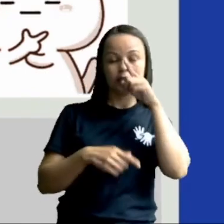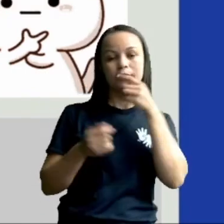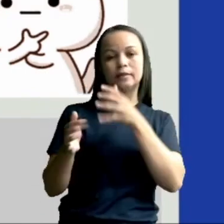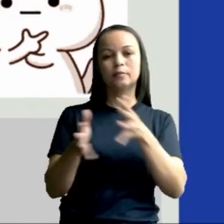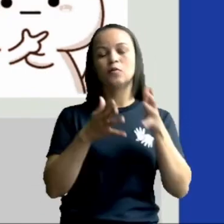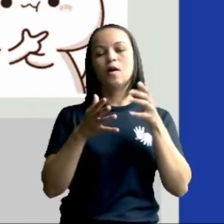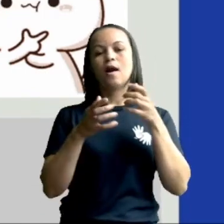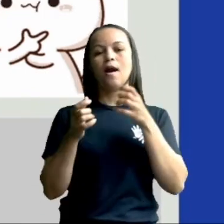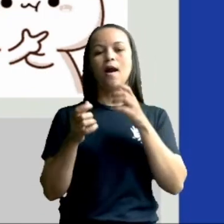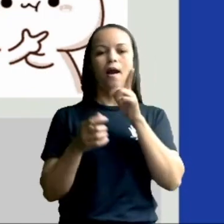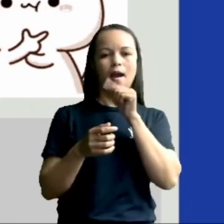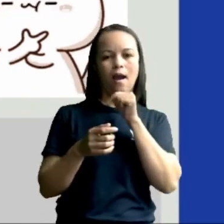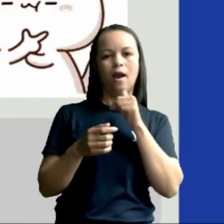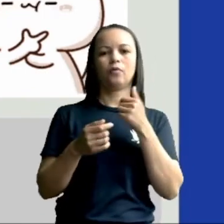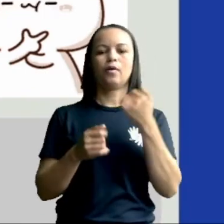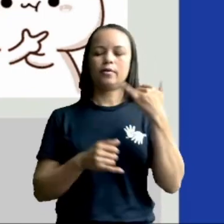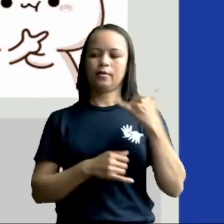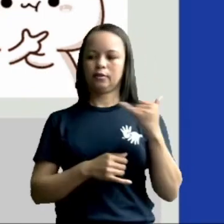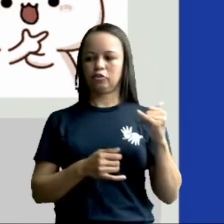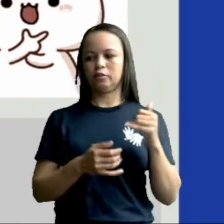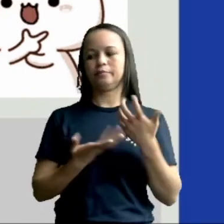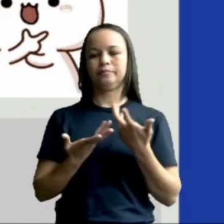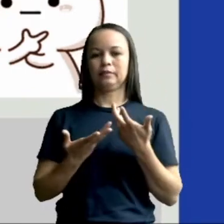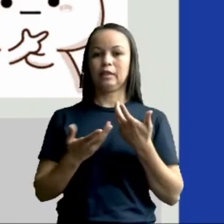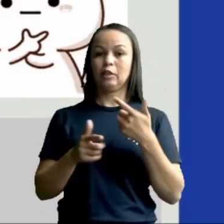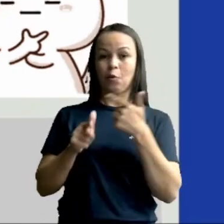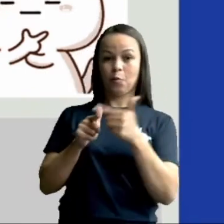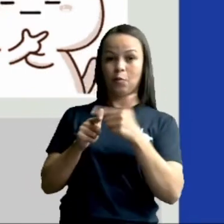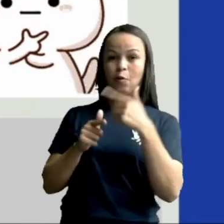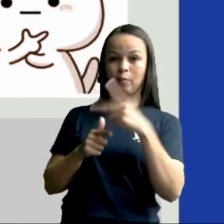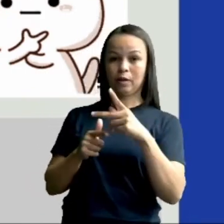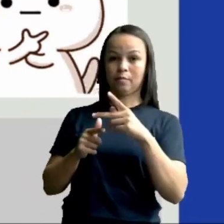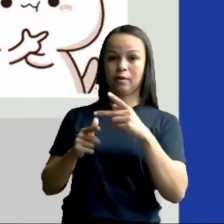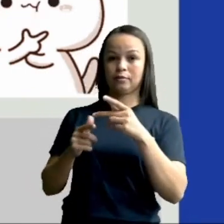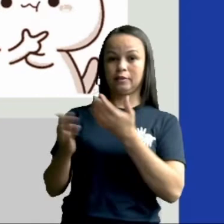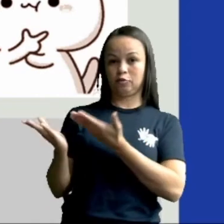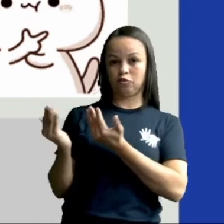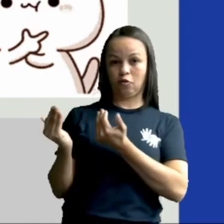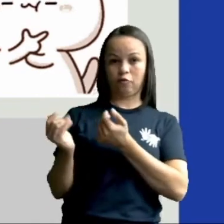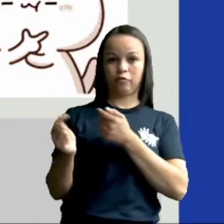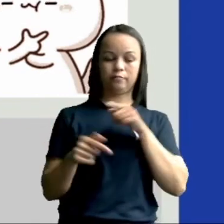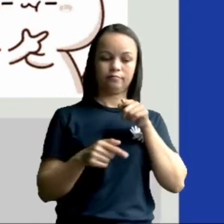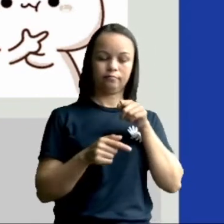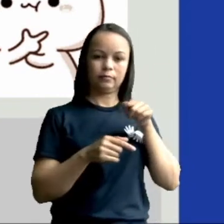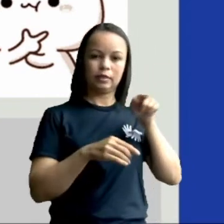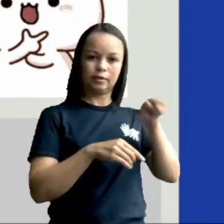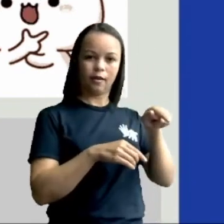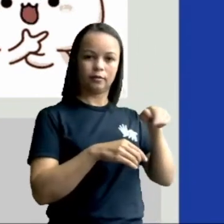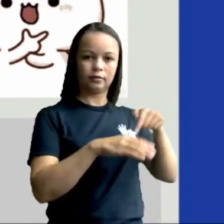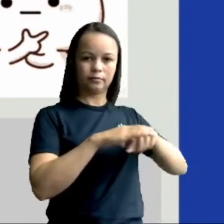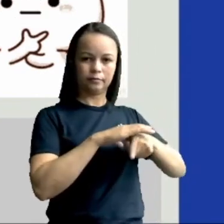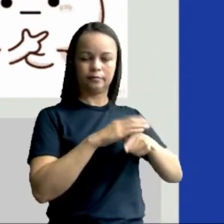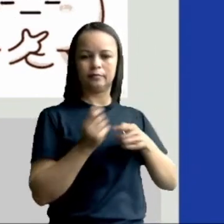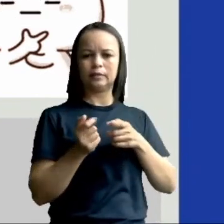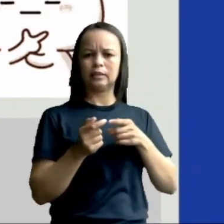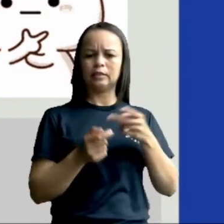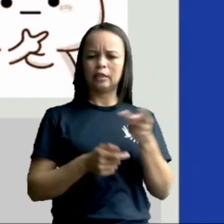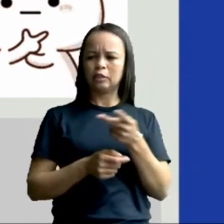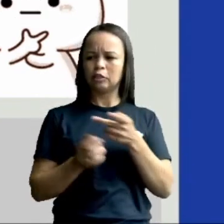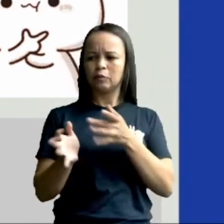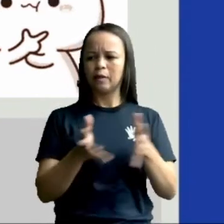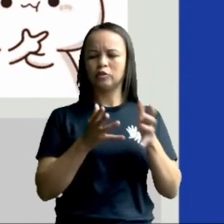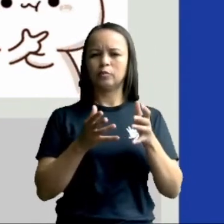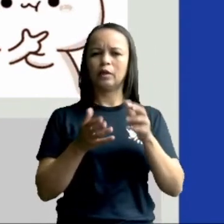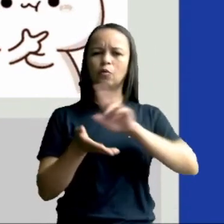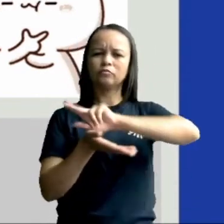Terra, lar desse jovem e desse. Agora veja só, nosso planeta é tão incrível que aqui mesmo a gente encontra